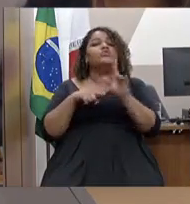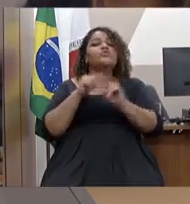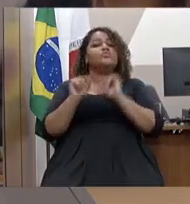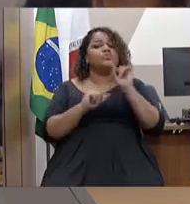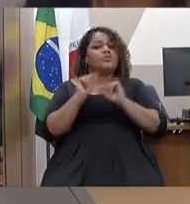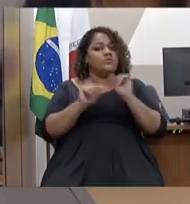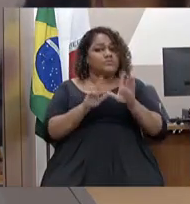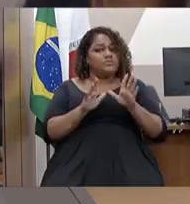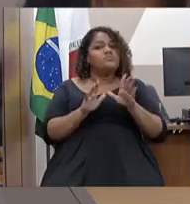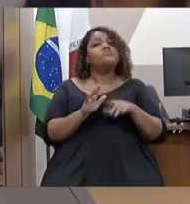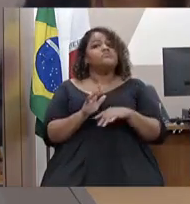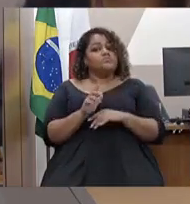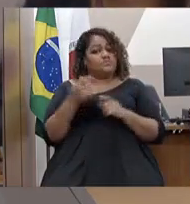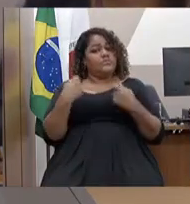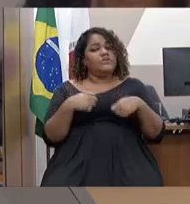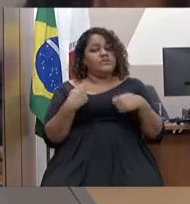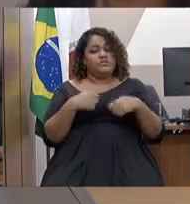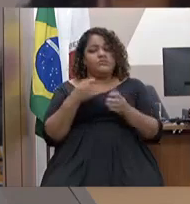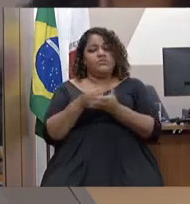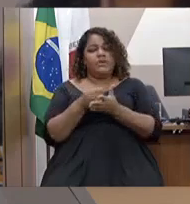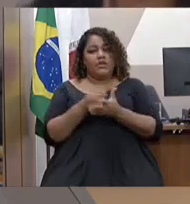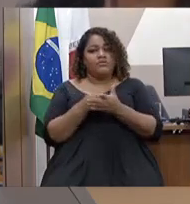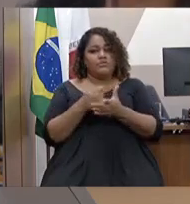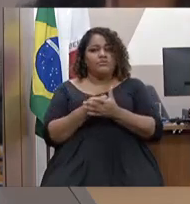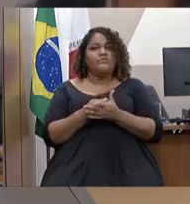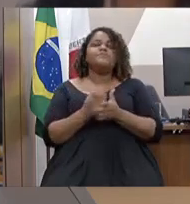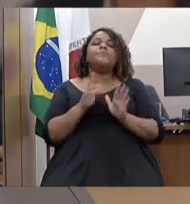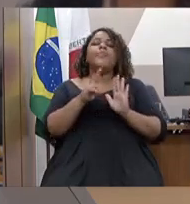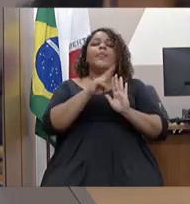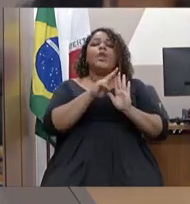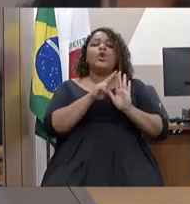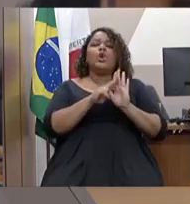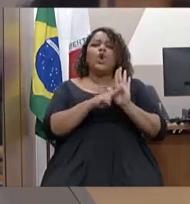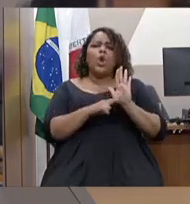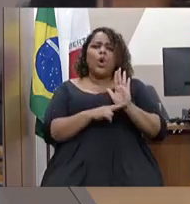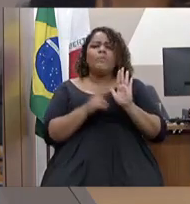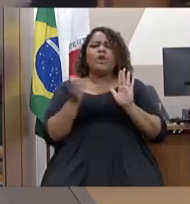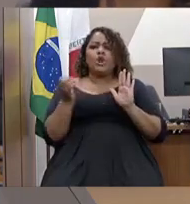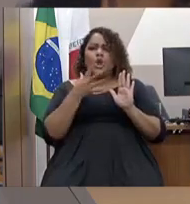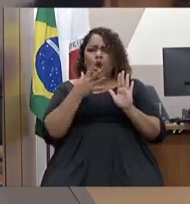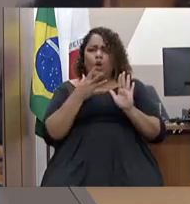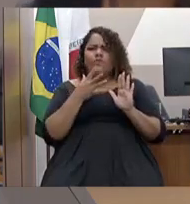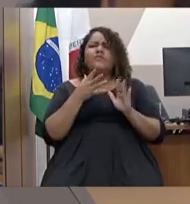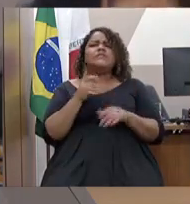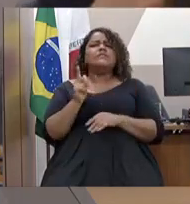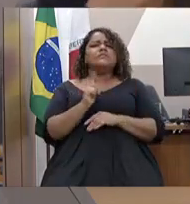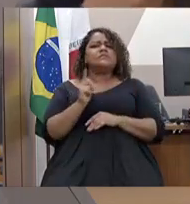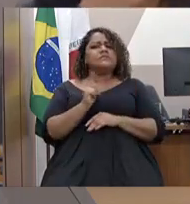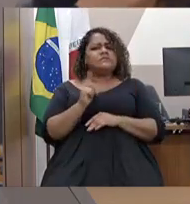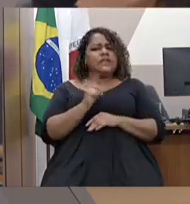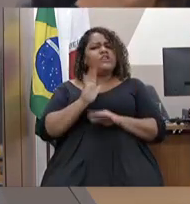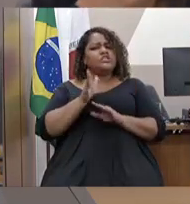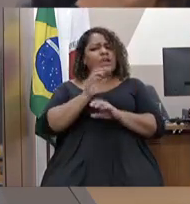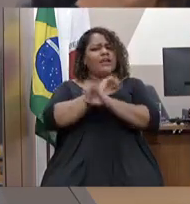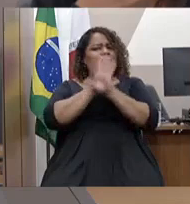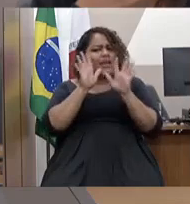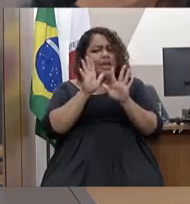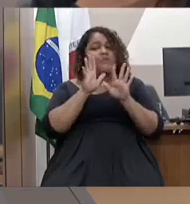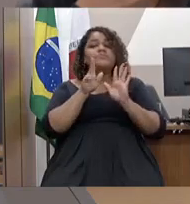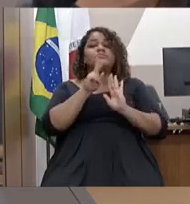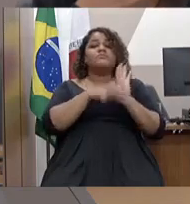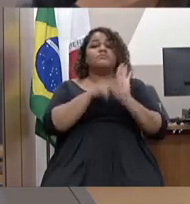na normas nas normas mais antigas mesmo nas normas mais novas Isso tá muito claro existe um programa médico chama